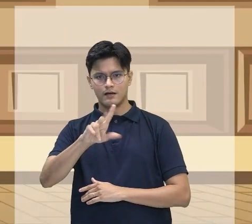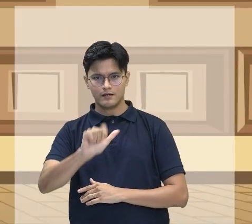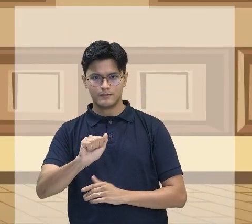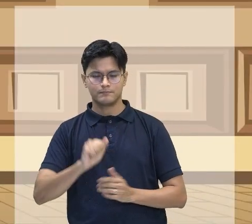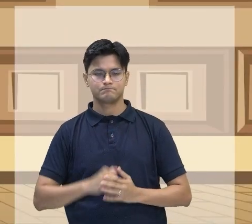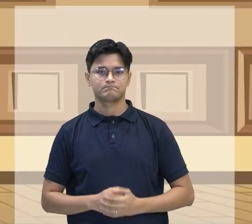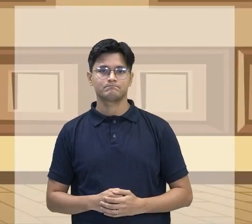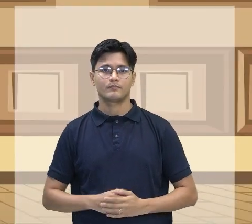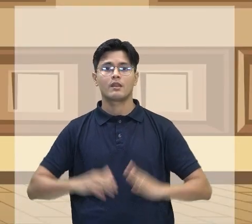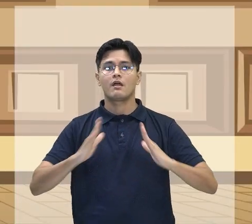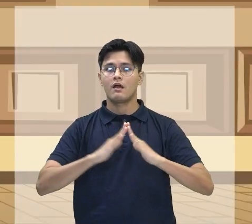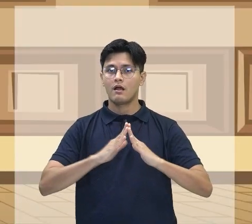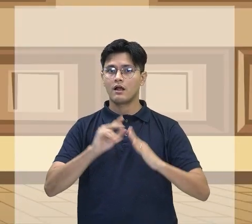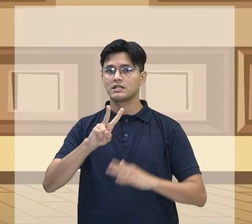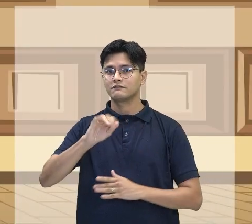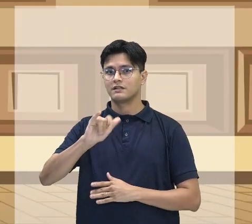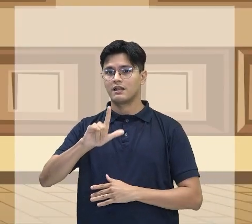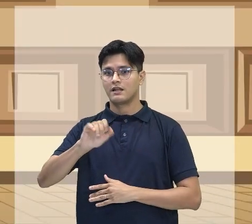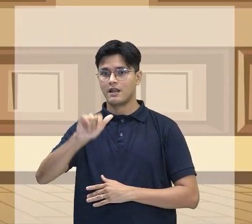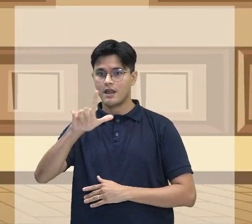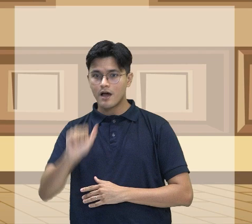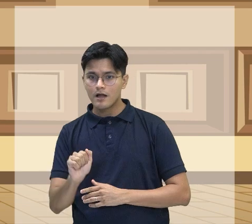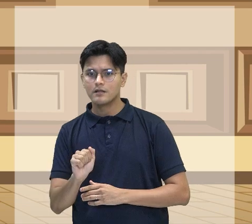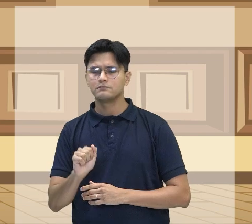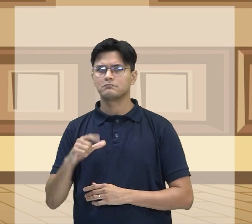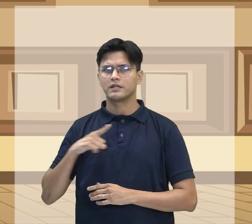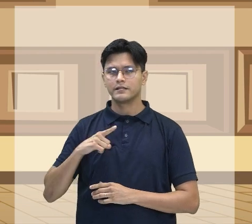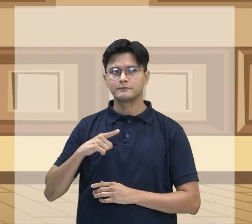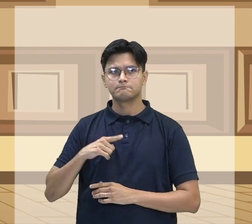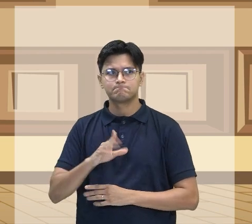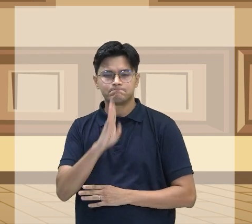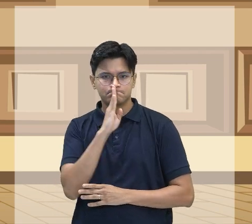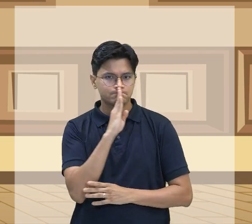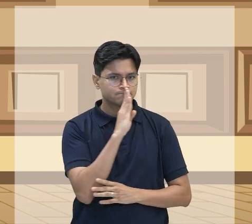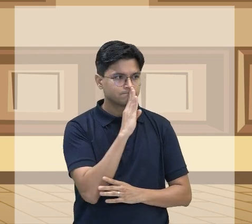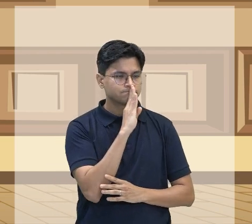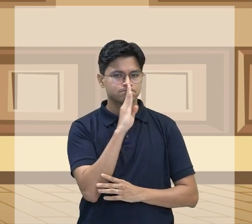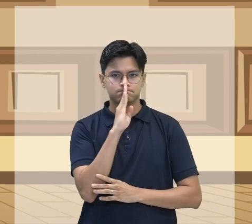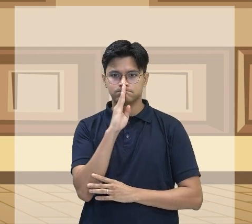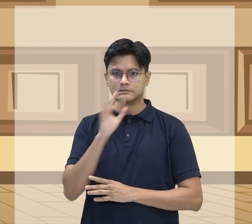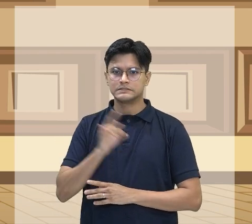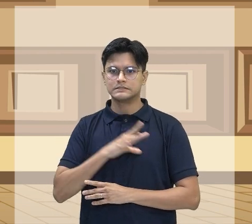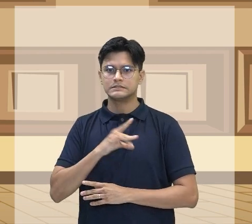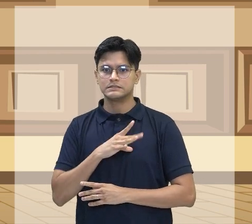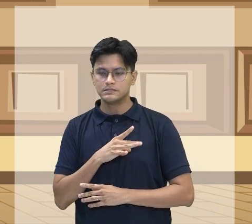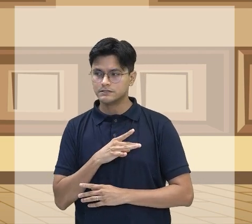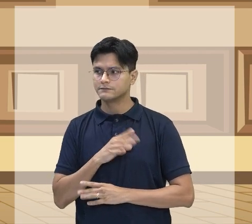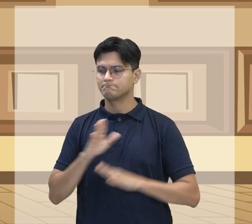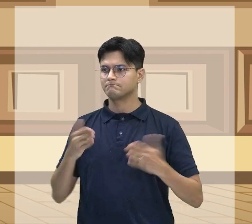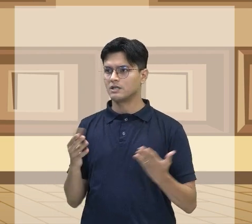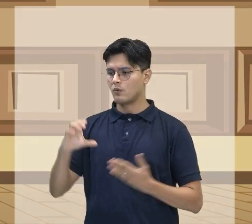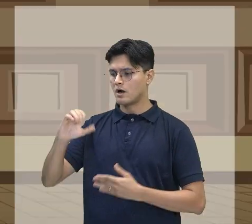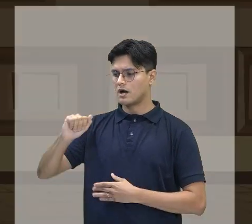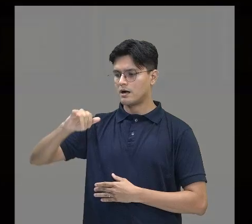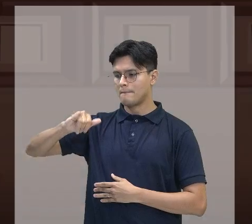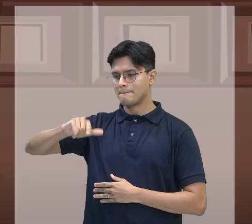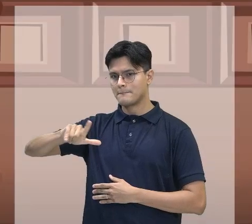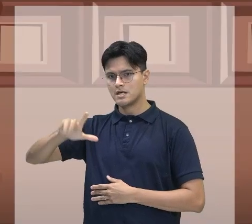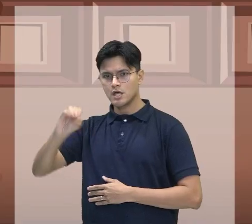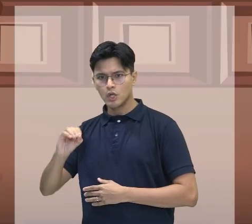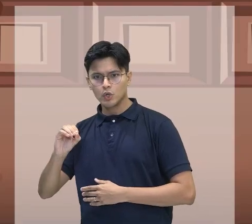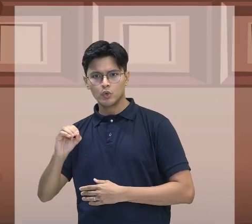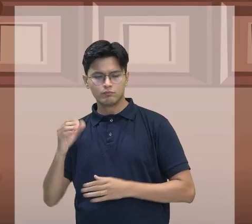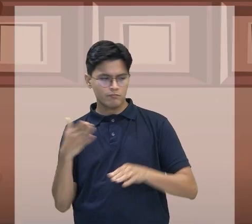casa de Vilela, o silêncio é perturbador. Ao entrar, Camilo é levado a uma saleta onde depara-se com um cenário